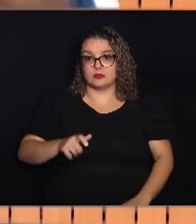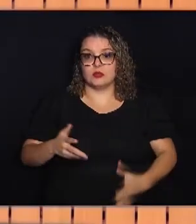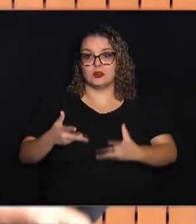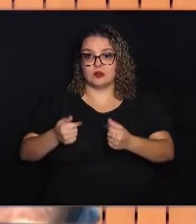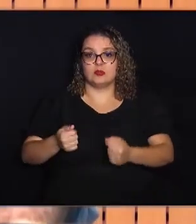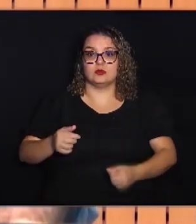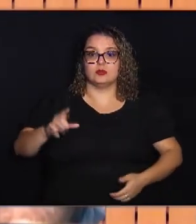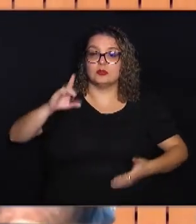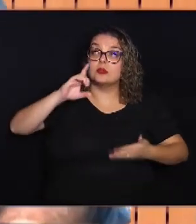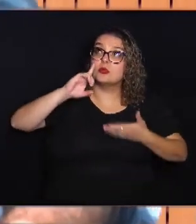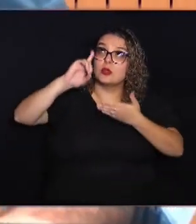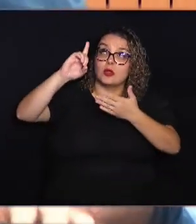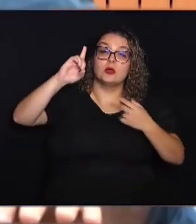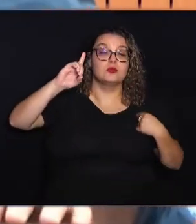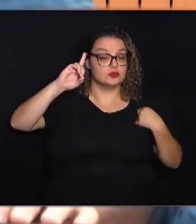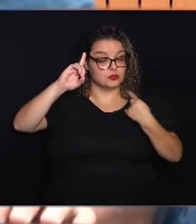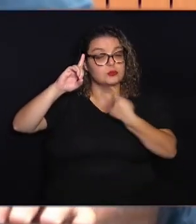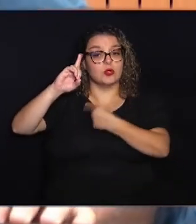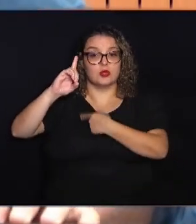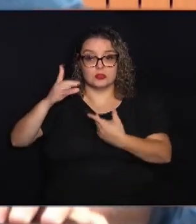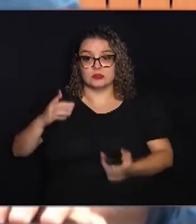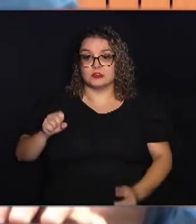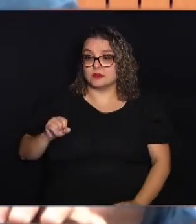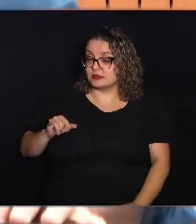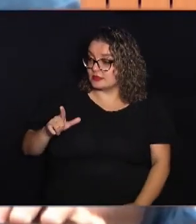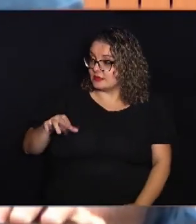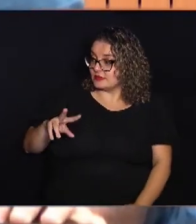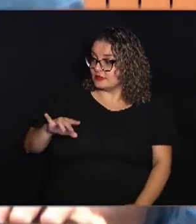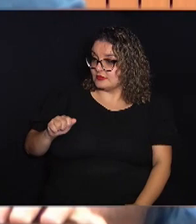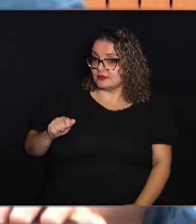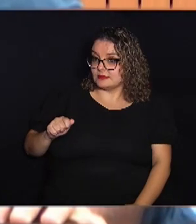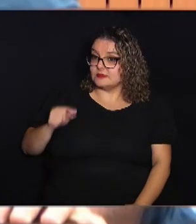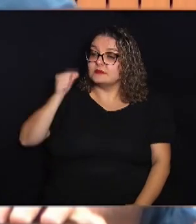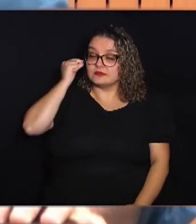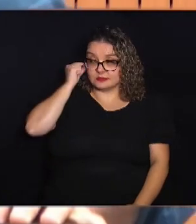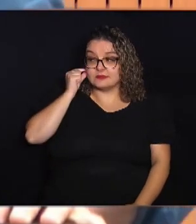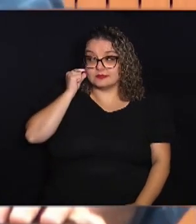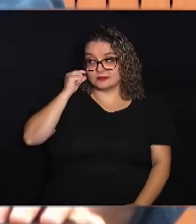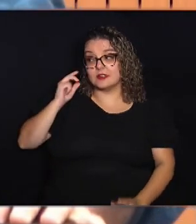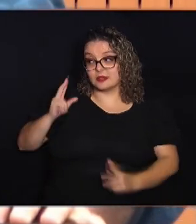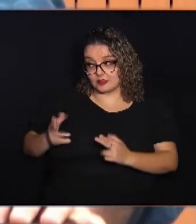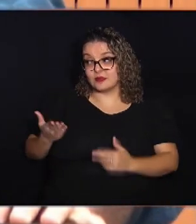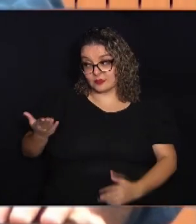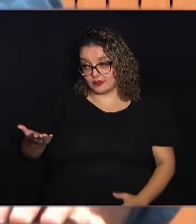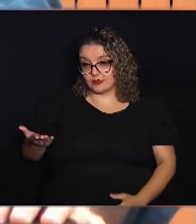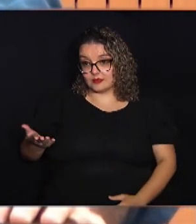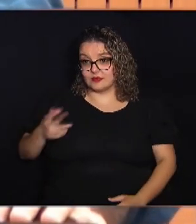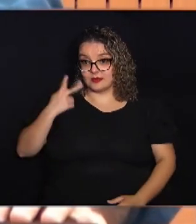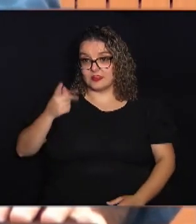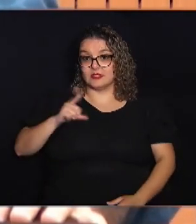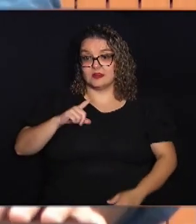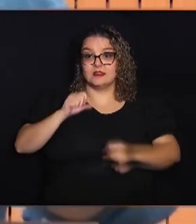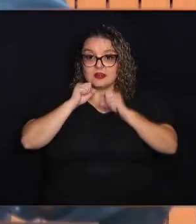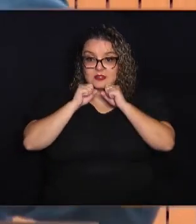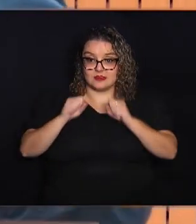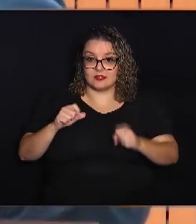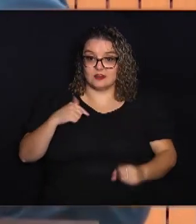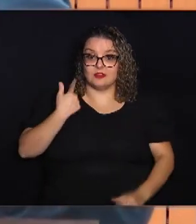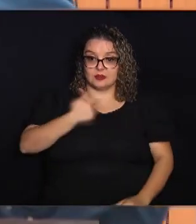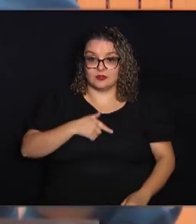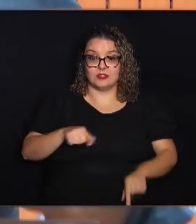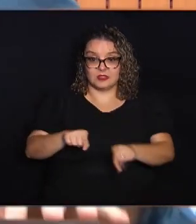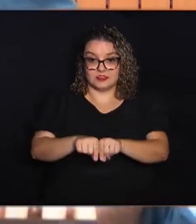nosso Deus. Silva, você como vereador, você tem assessores. Nós